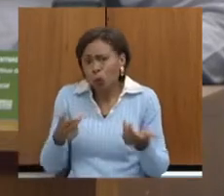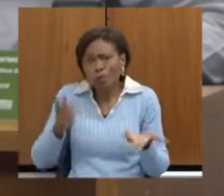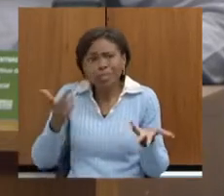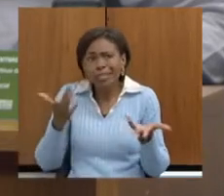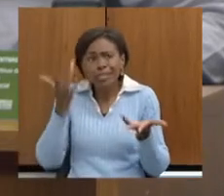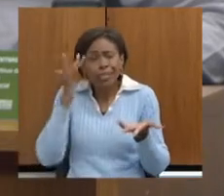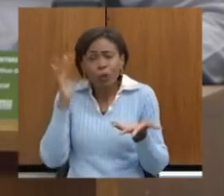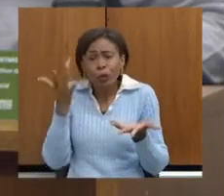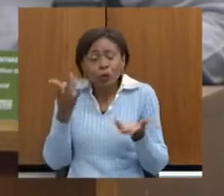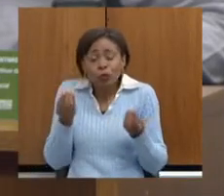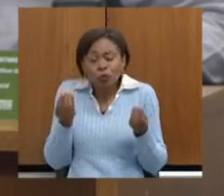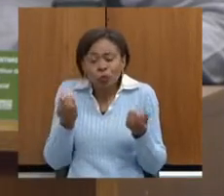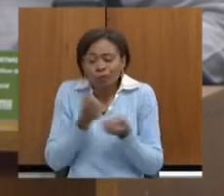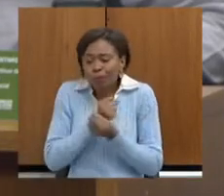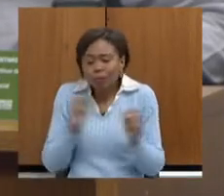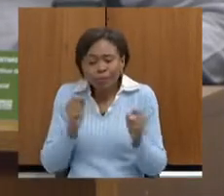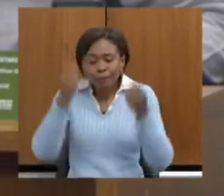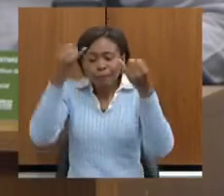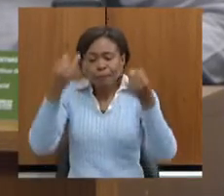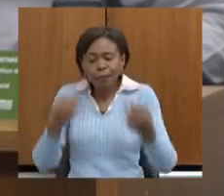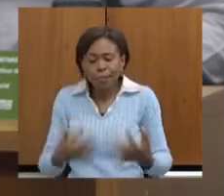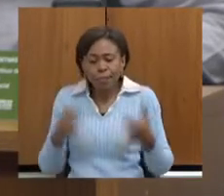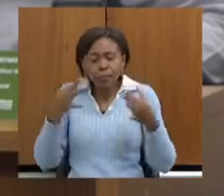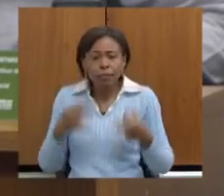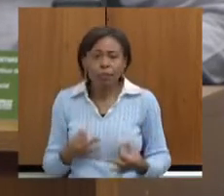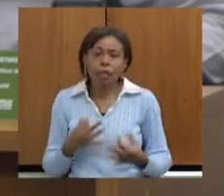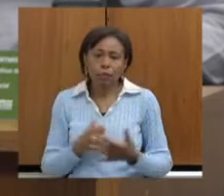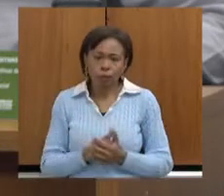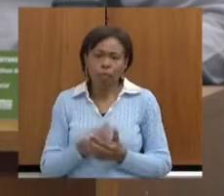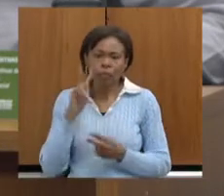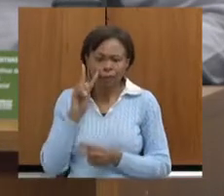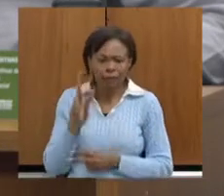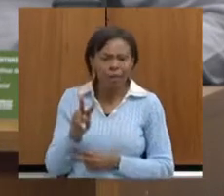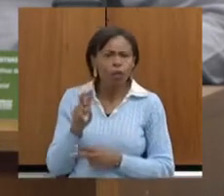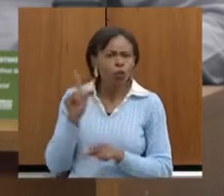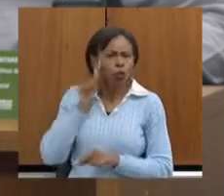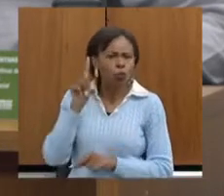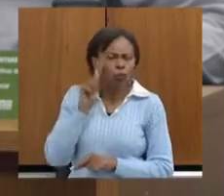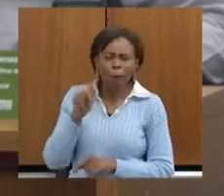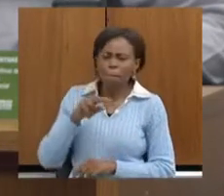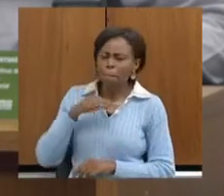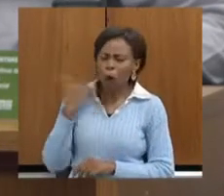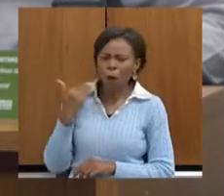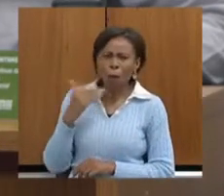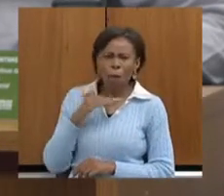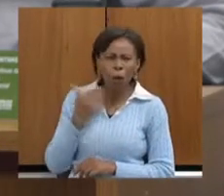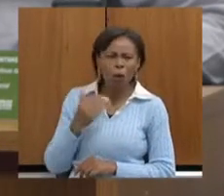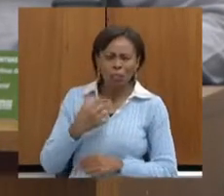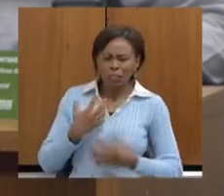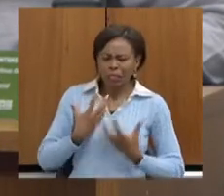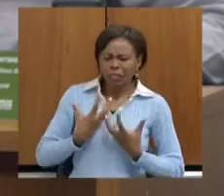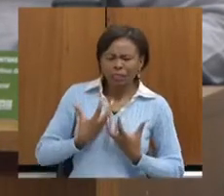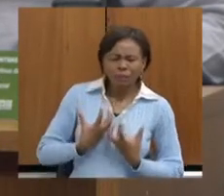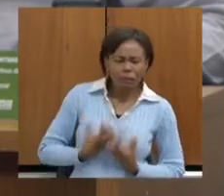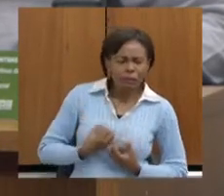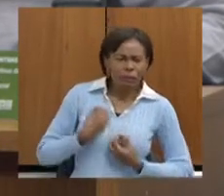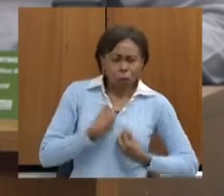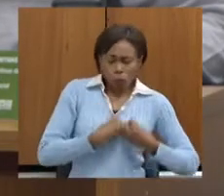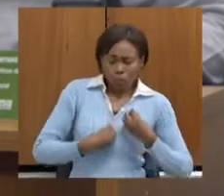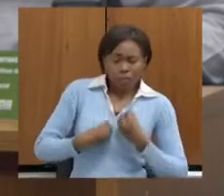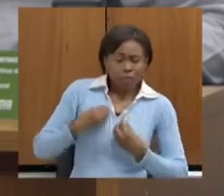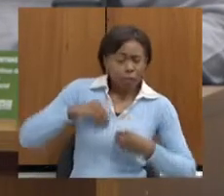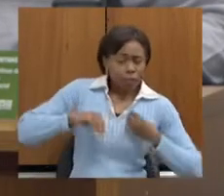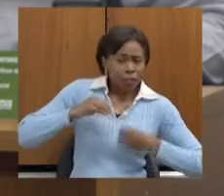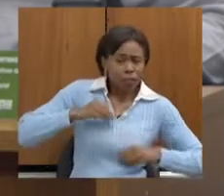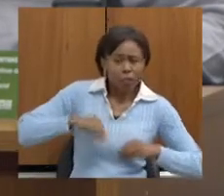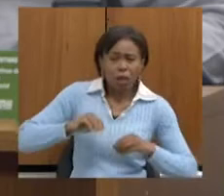fazer uma leitura de tudo que acontece né então a gente vê gente morrendo todo dia ver a gente depressivo gente pulando dentro do rio que fala que não